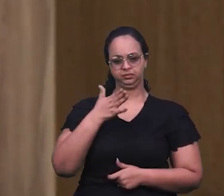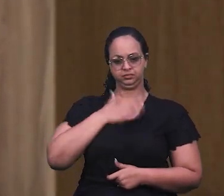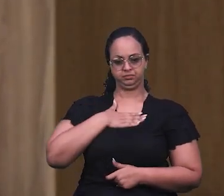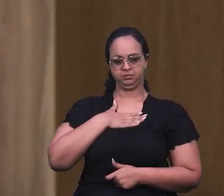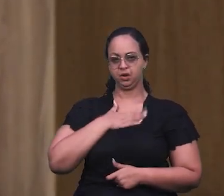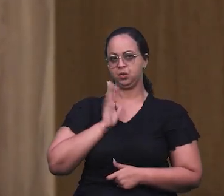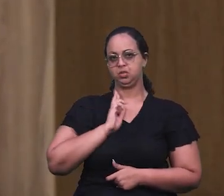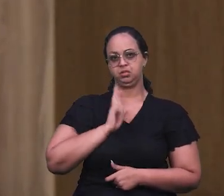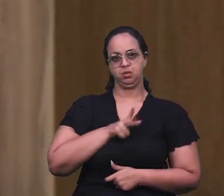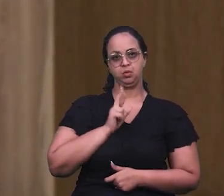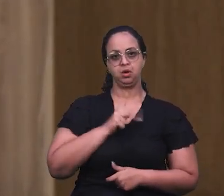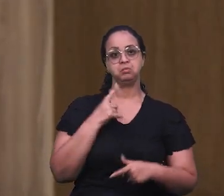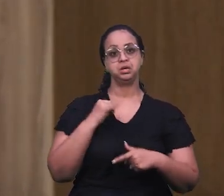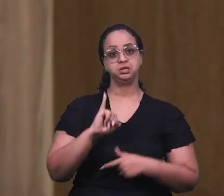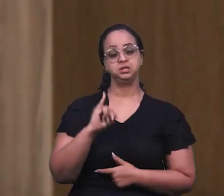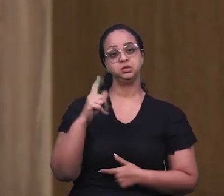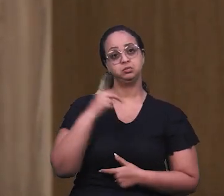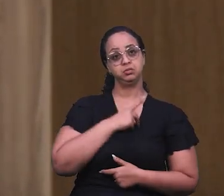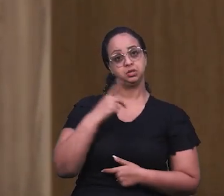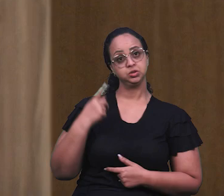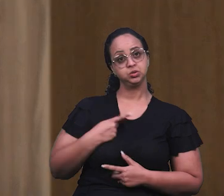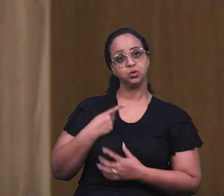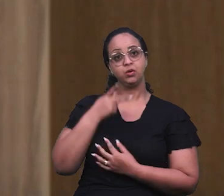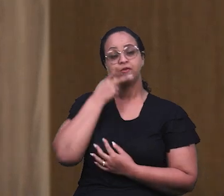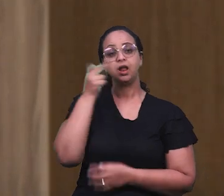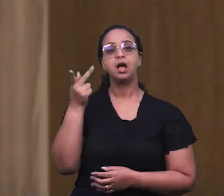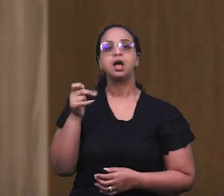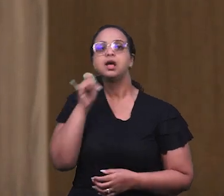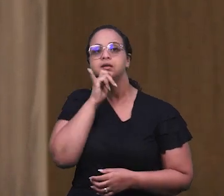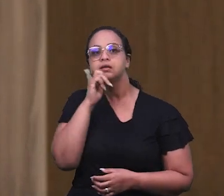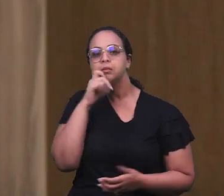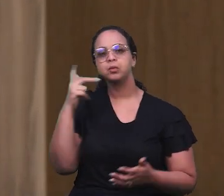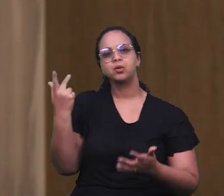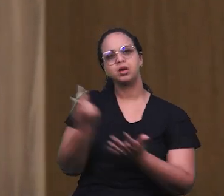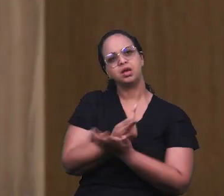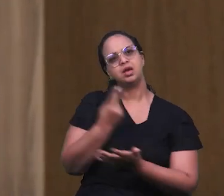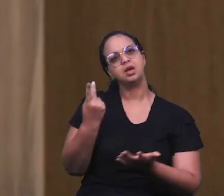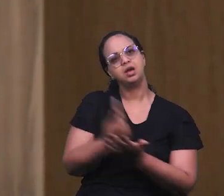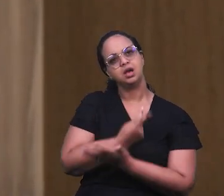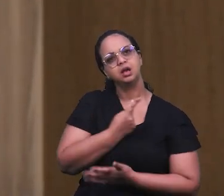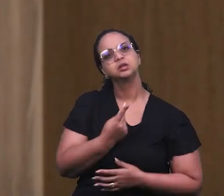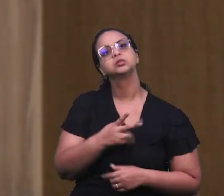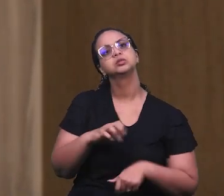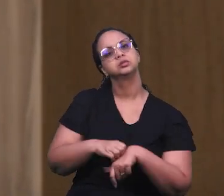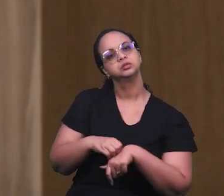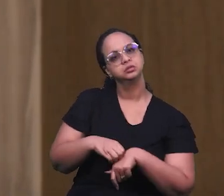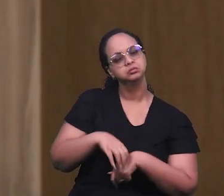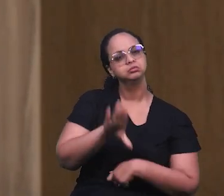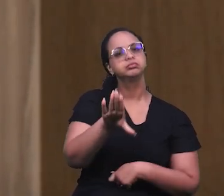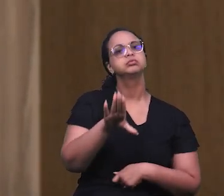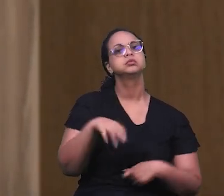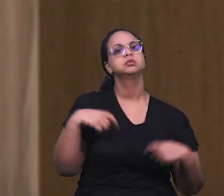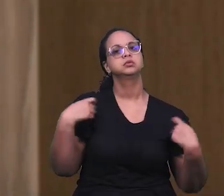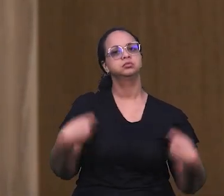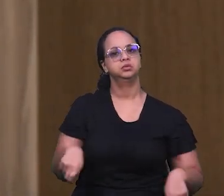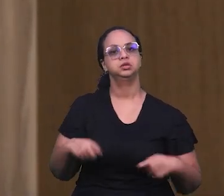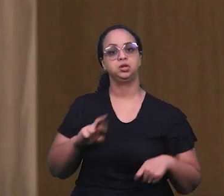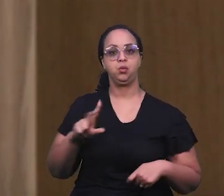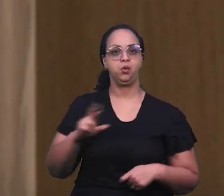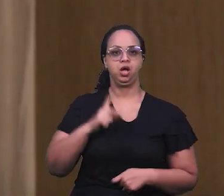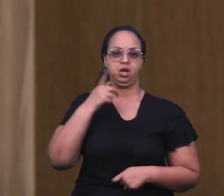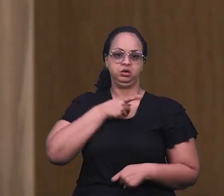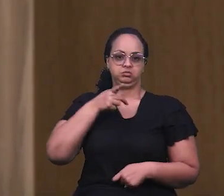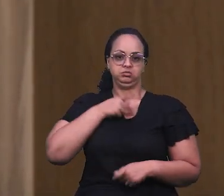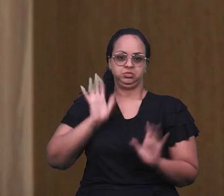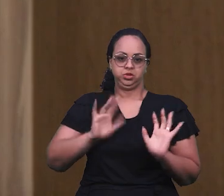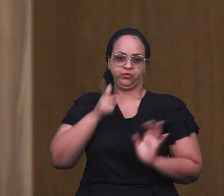parte a mensagem. Então, até se o pastor falar algo que você sabe que está errôneo, mantém, porque não é você que está